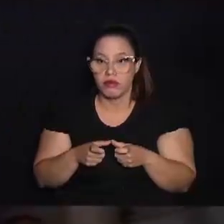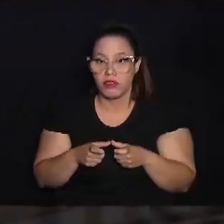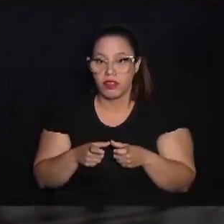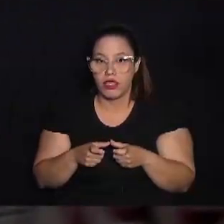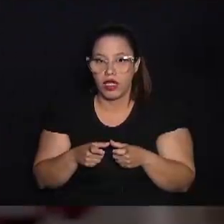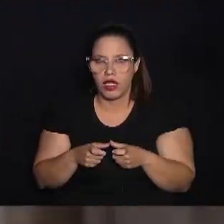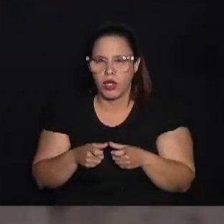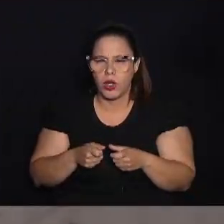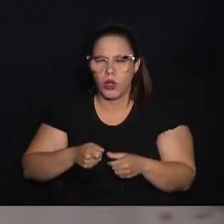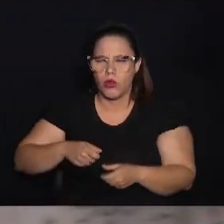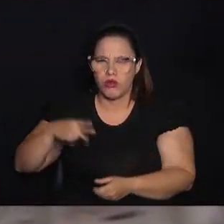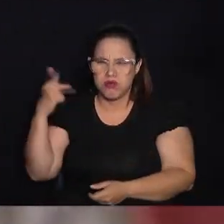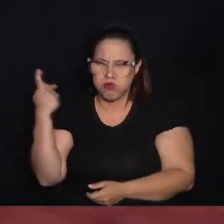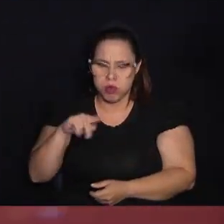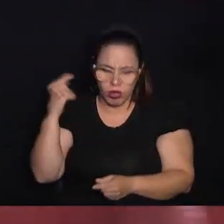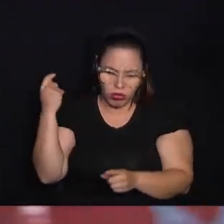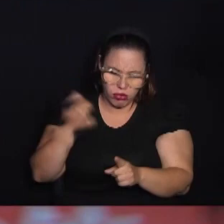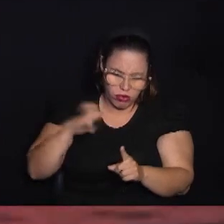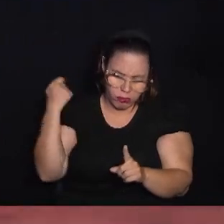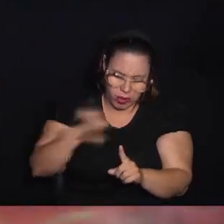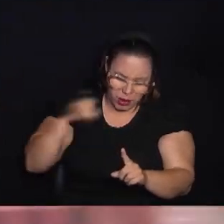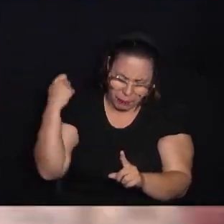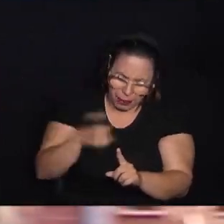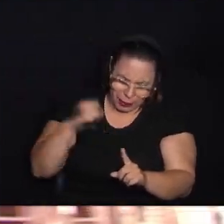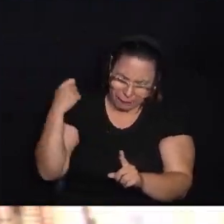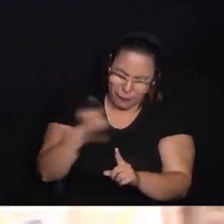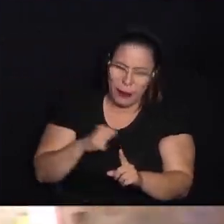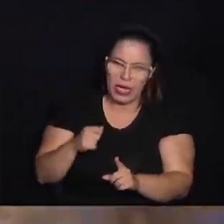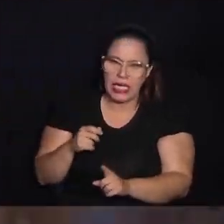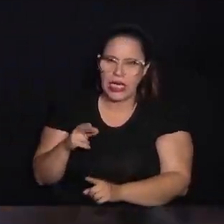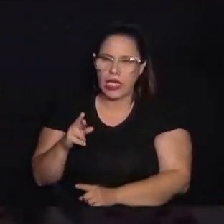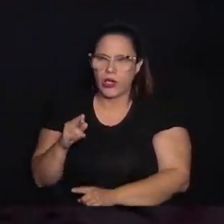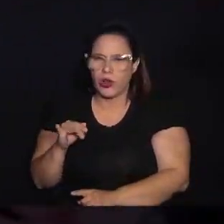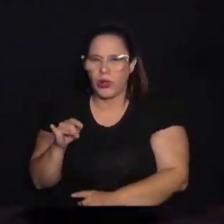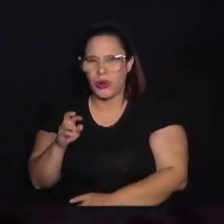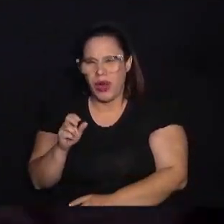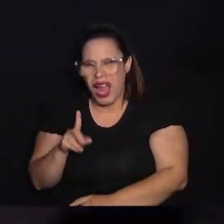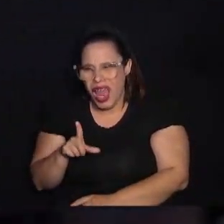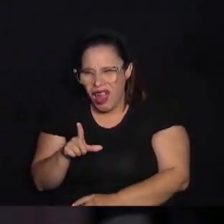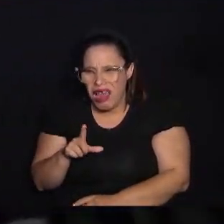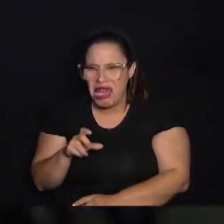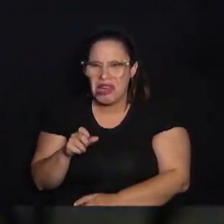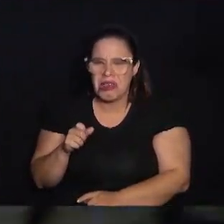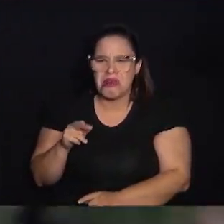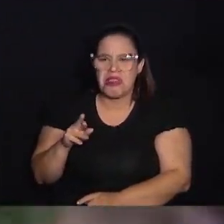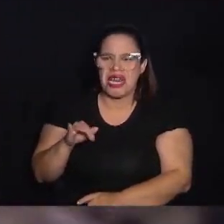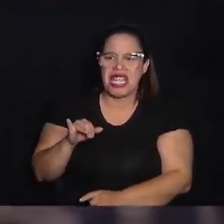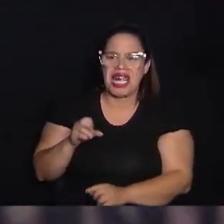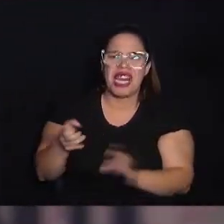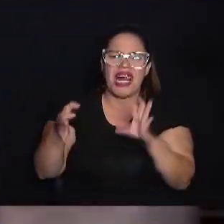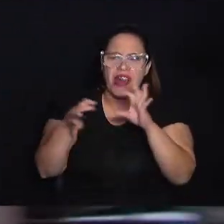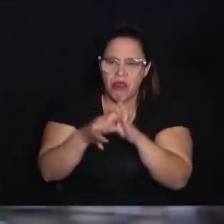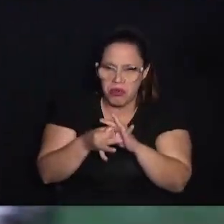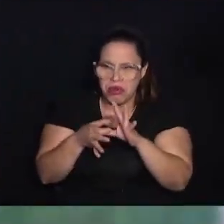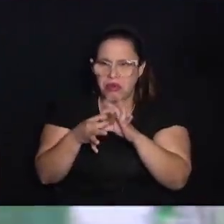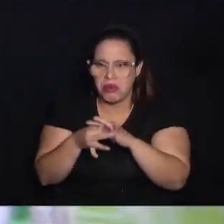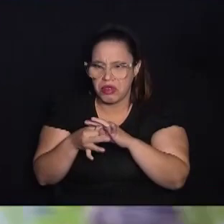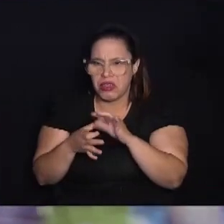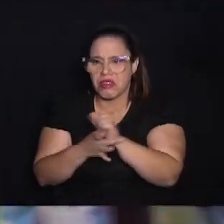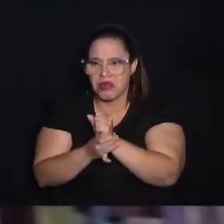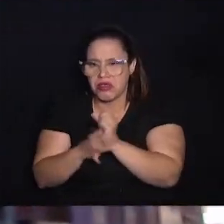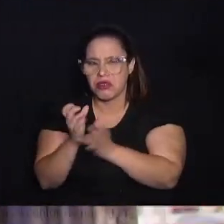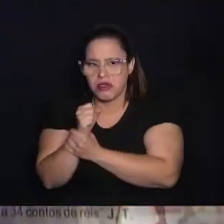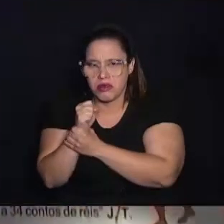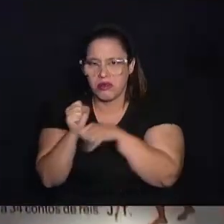crueldade com os escravos né então são histórias que o povo conta são histórias aqui da